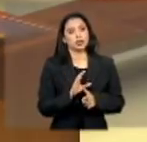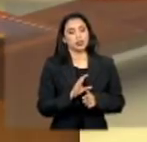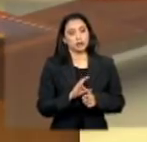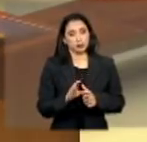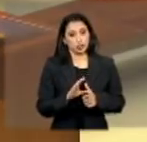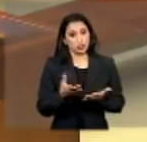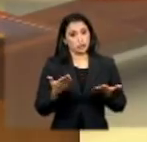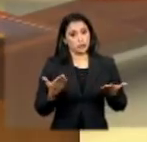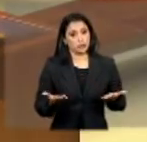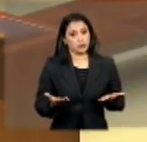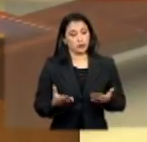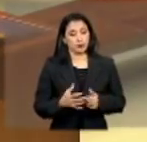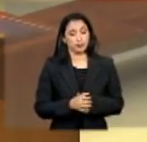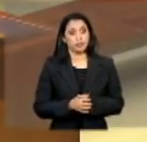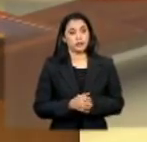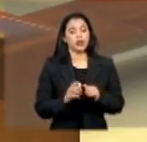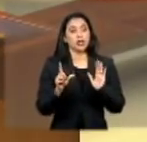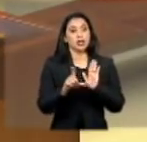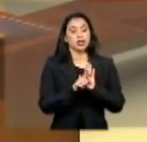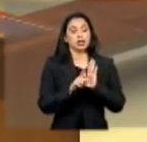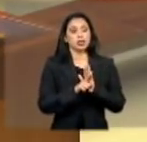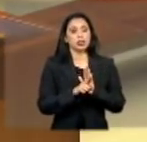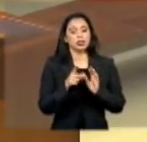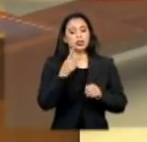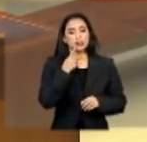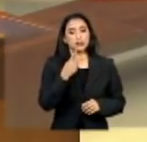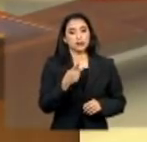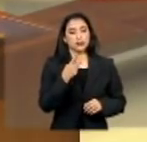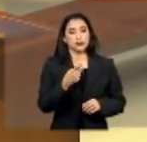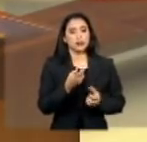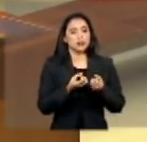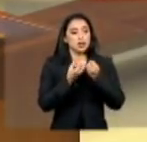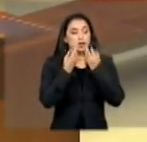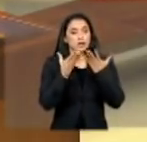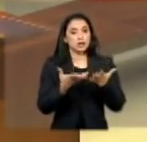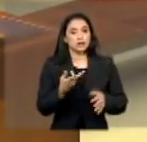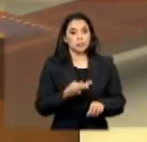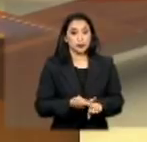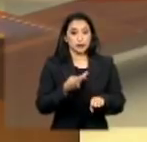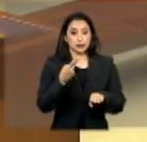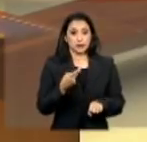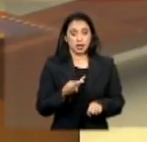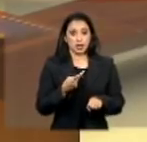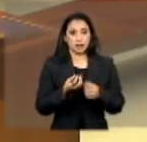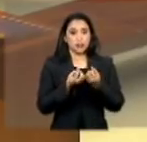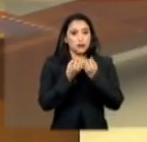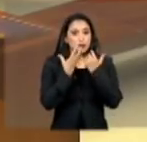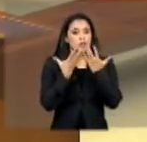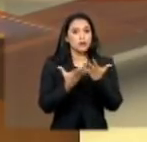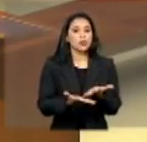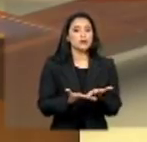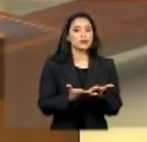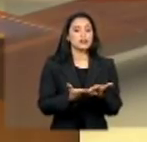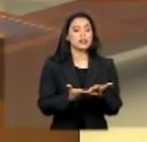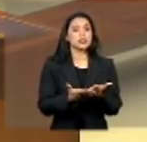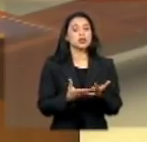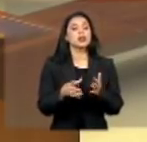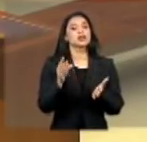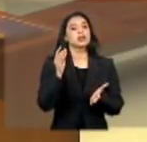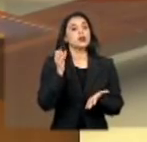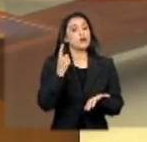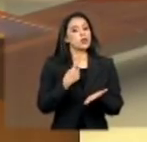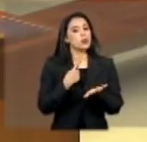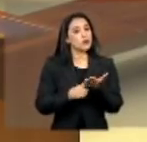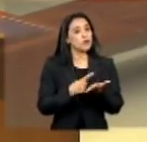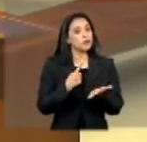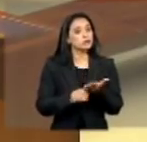a lei que prevê a colaboração premiada o delator que firma um contrato ele tem obrigação